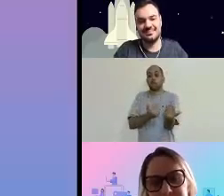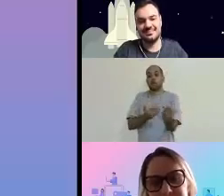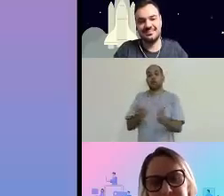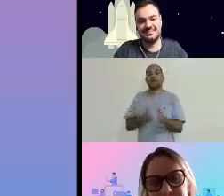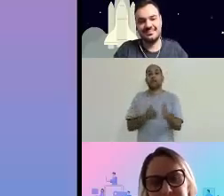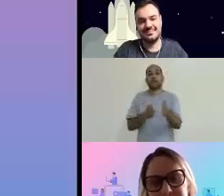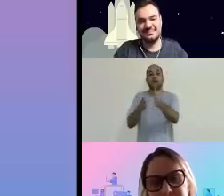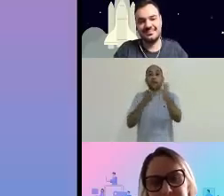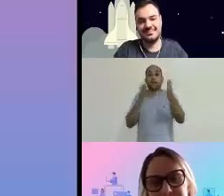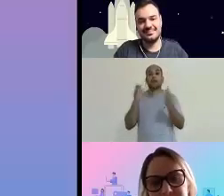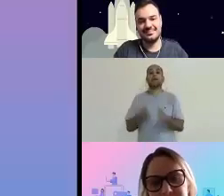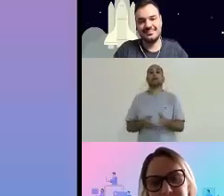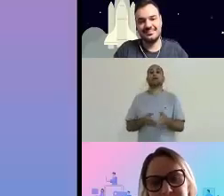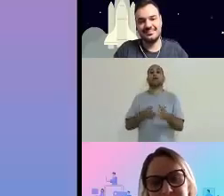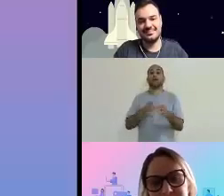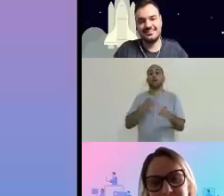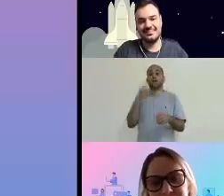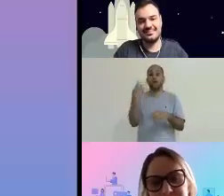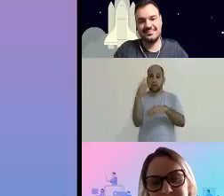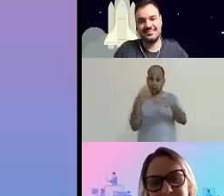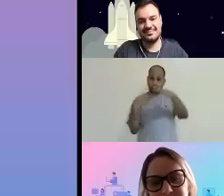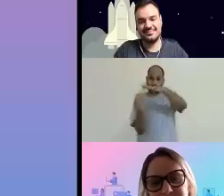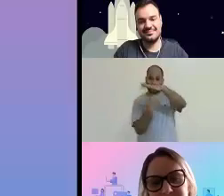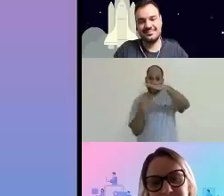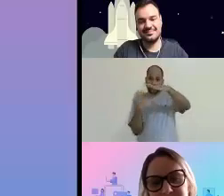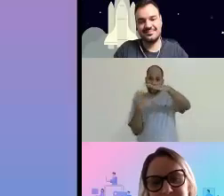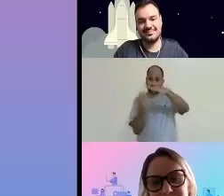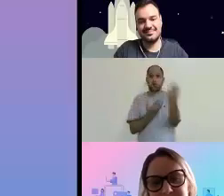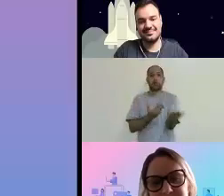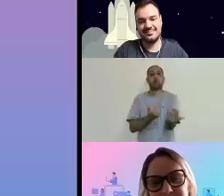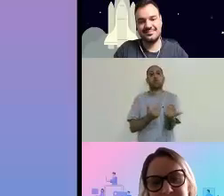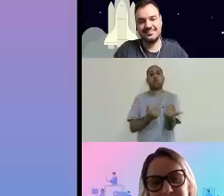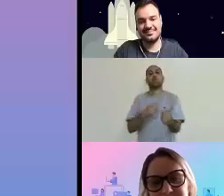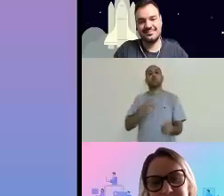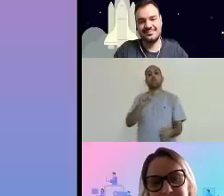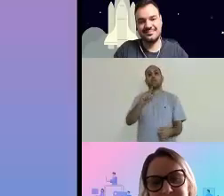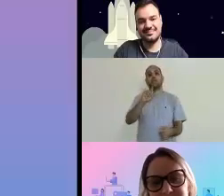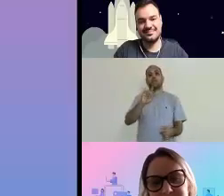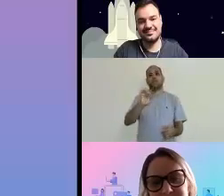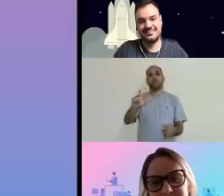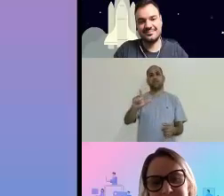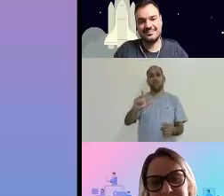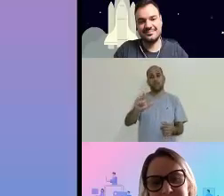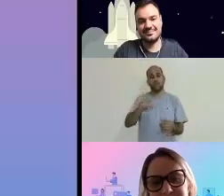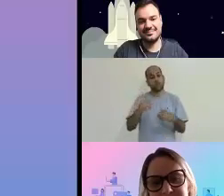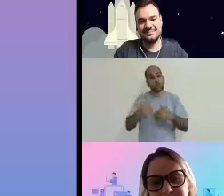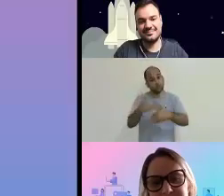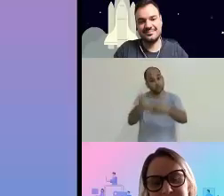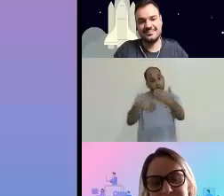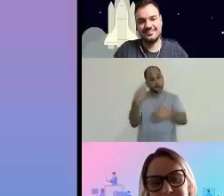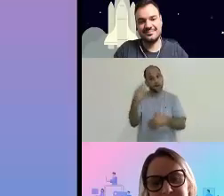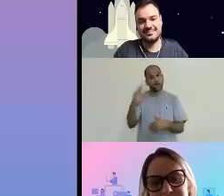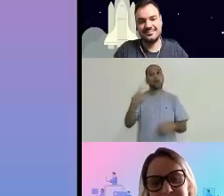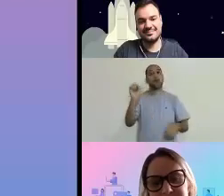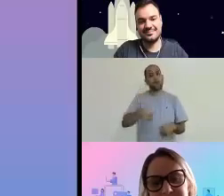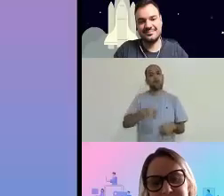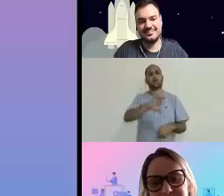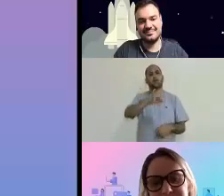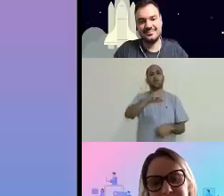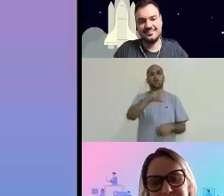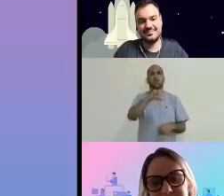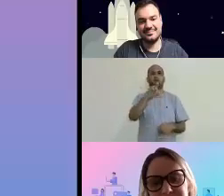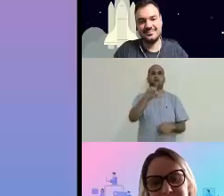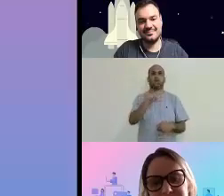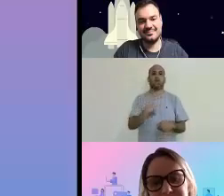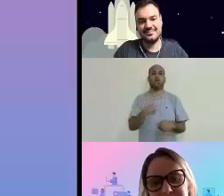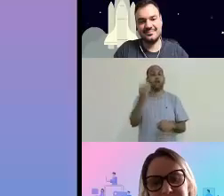Faz sentido para um jovem ter esses skills para a carreira dele? Esse é o Jornada. É uma experiência inédita, única. Eu